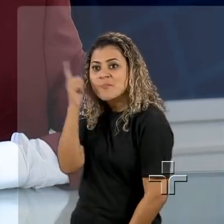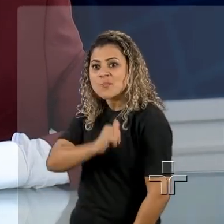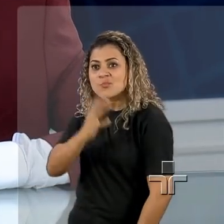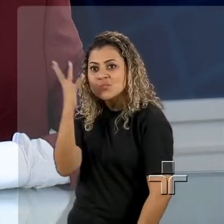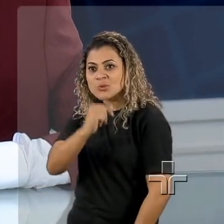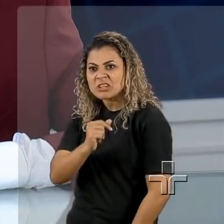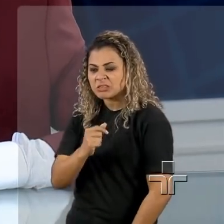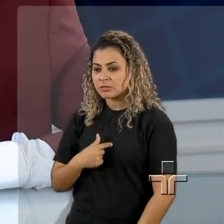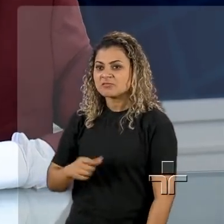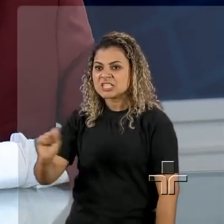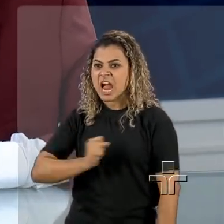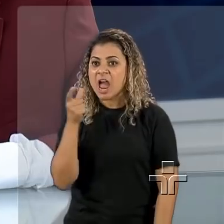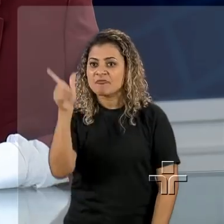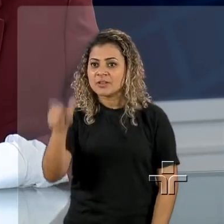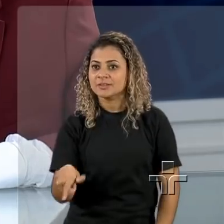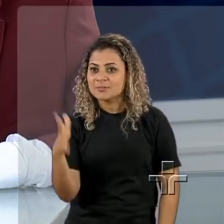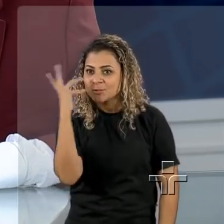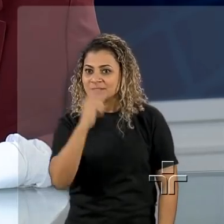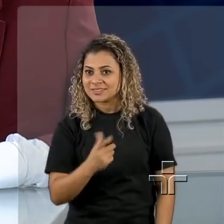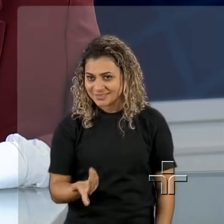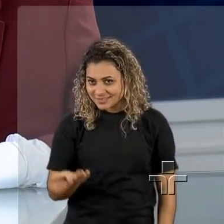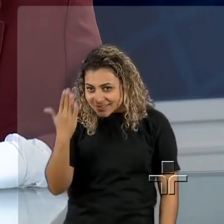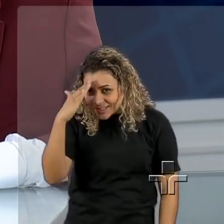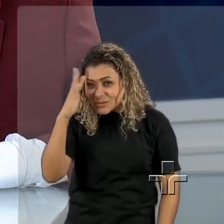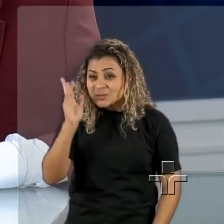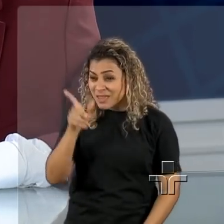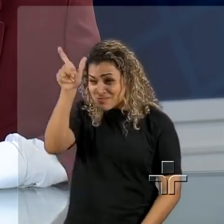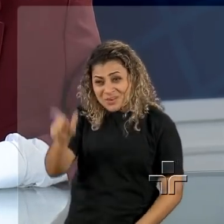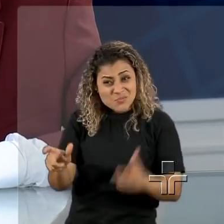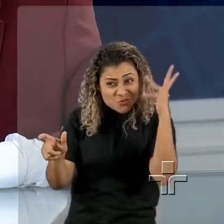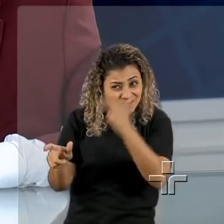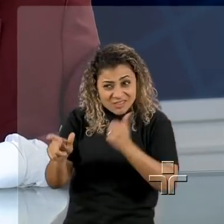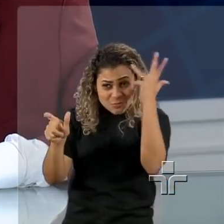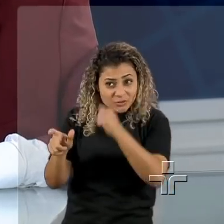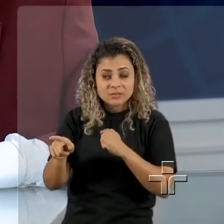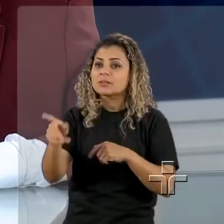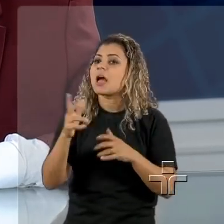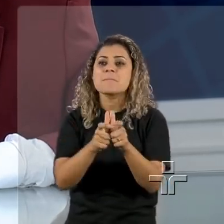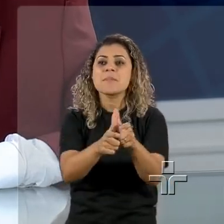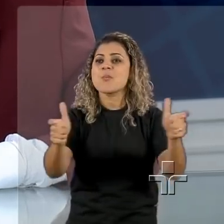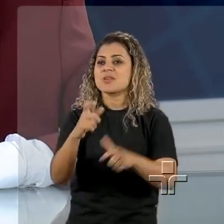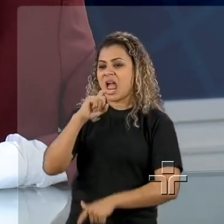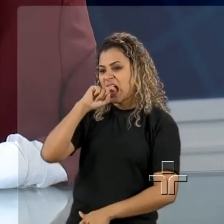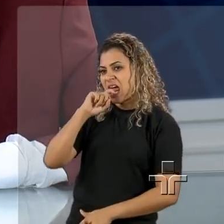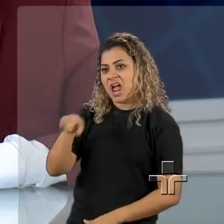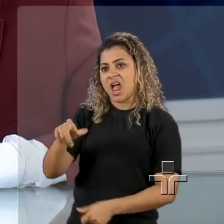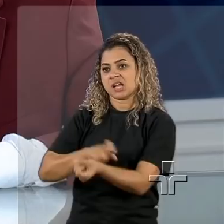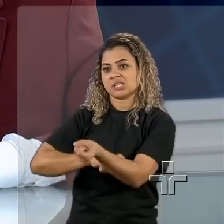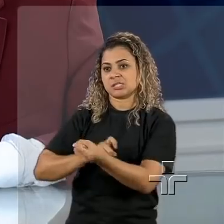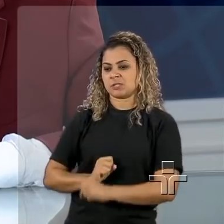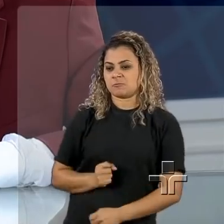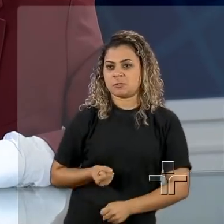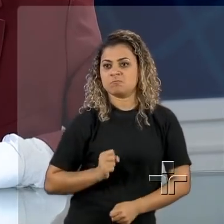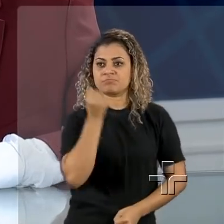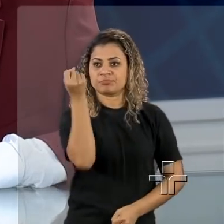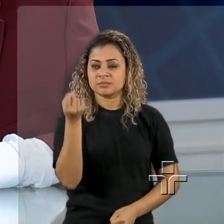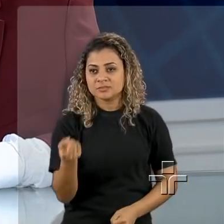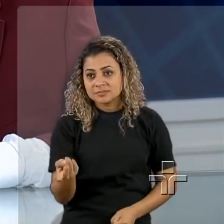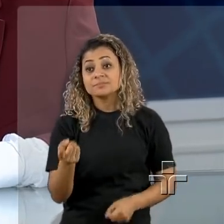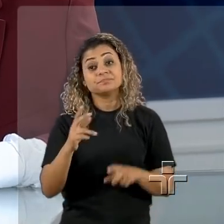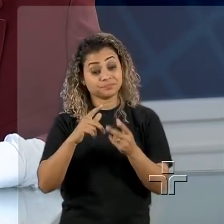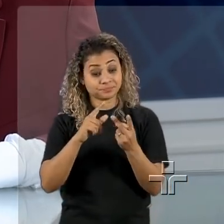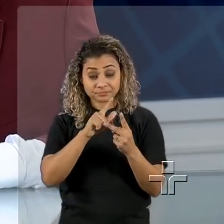por fóruns, por locais, por microfones, por palanques, enfim, né, por palcos, em que as pessoas escutem o que a gente